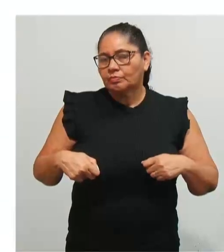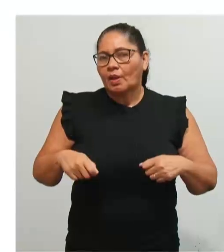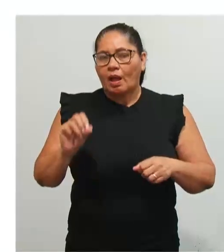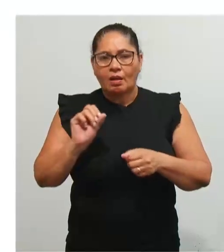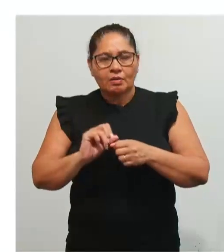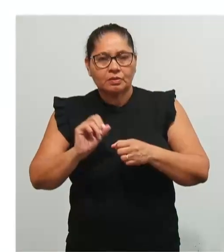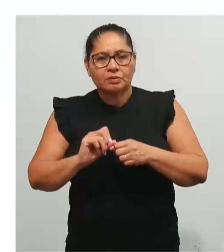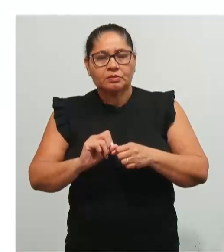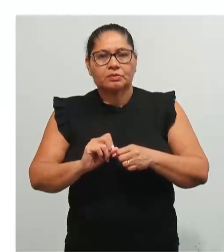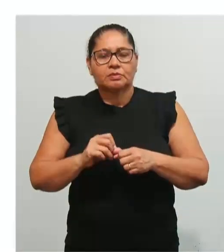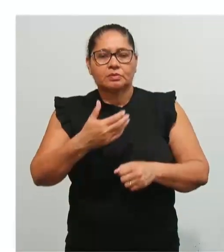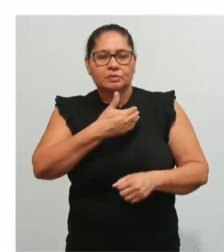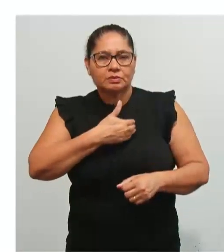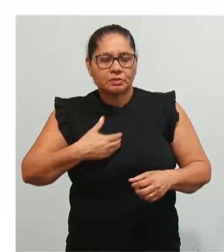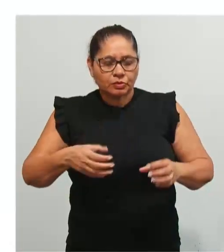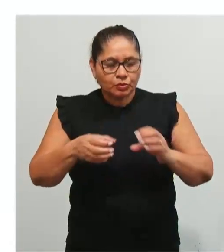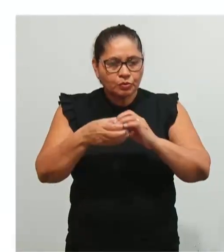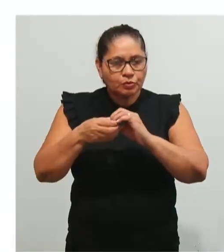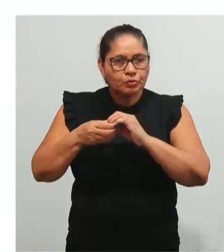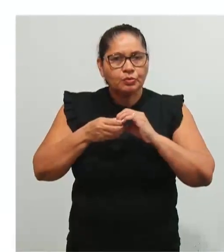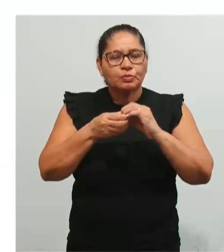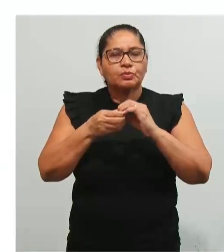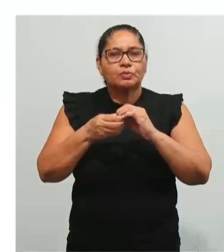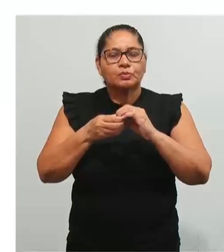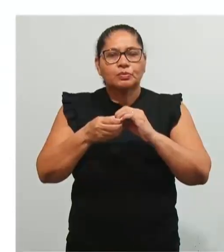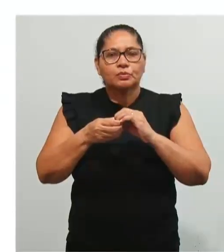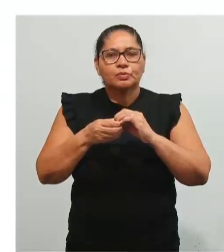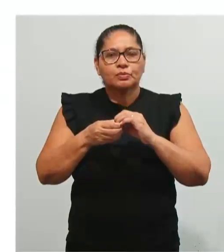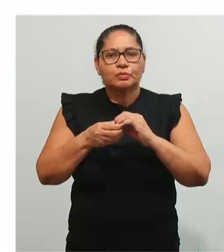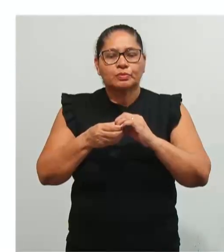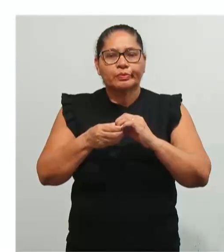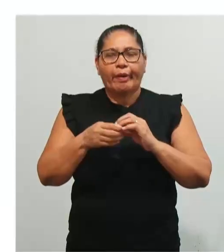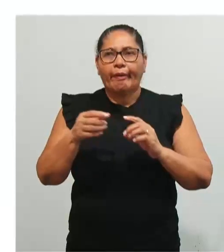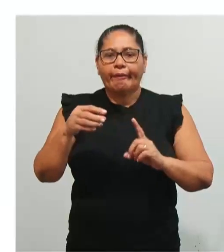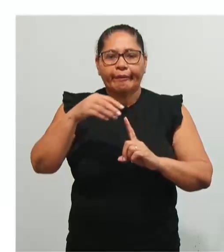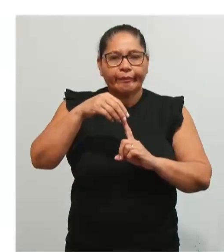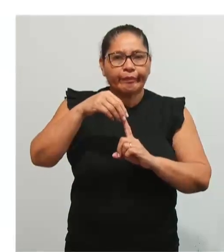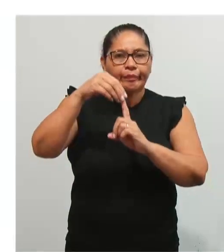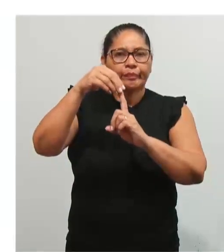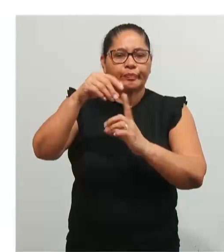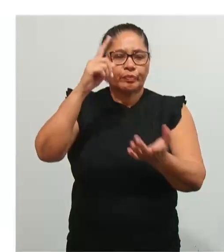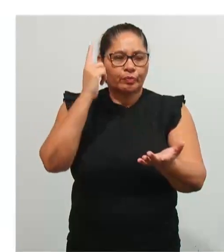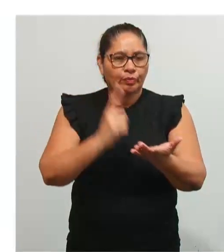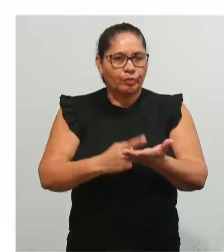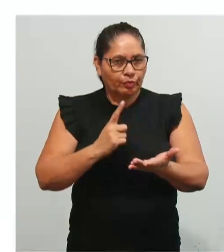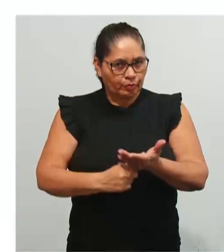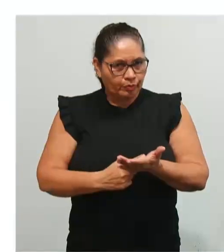elementos da governança corporativa são a liderança integrativa e compromisso,